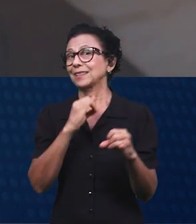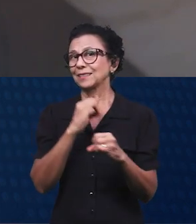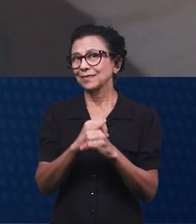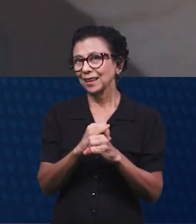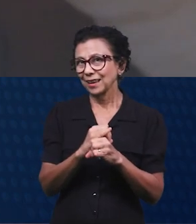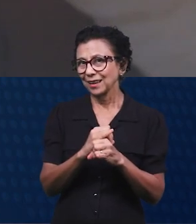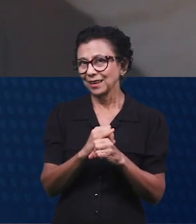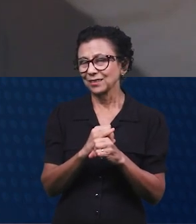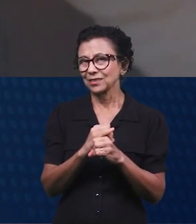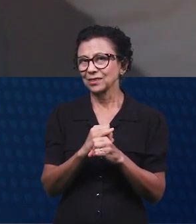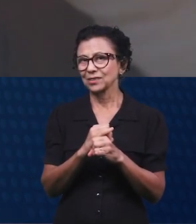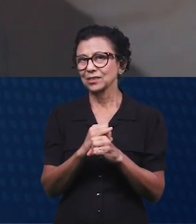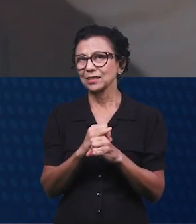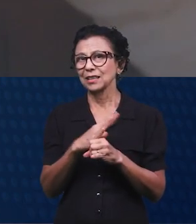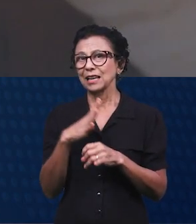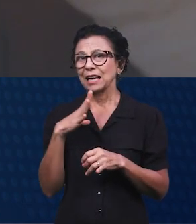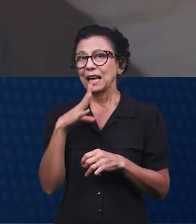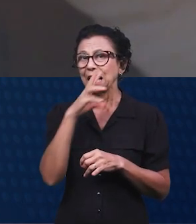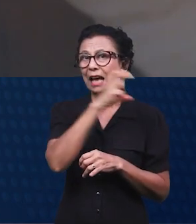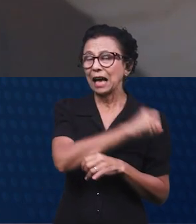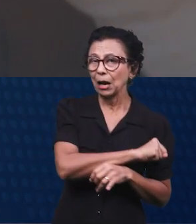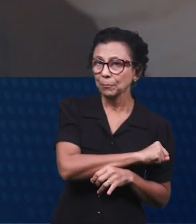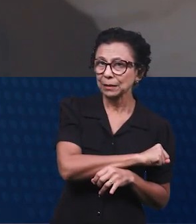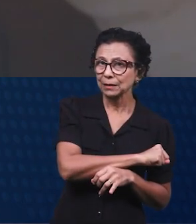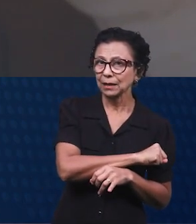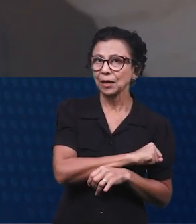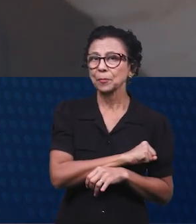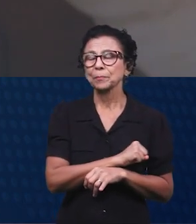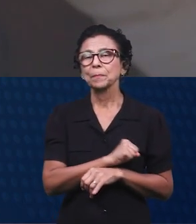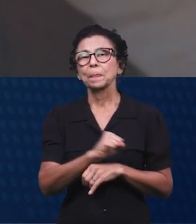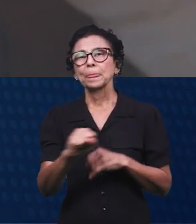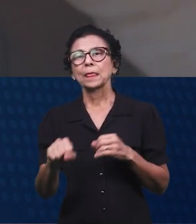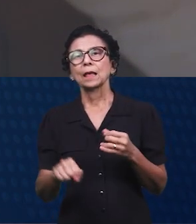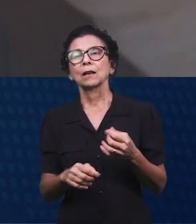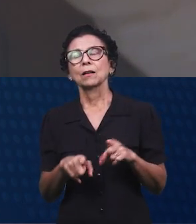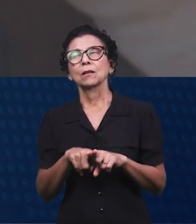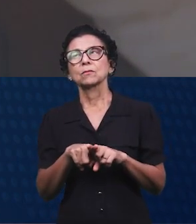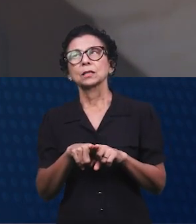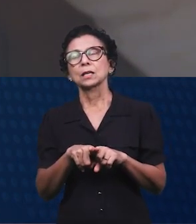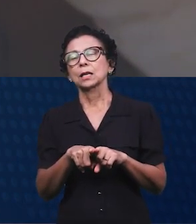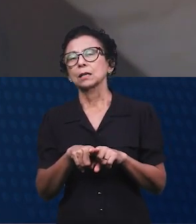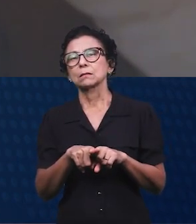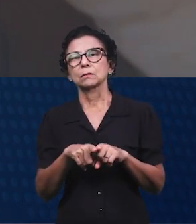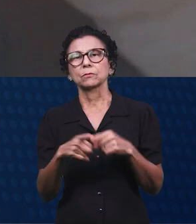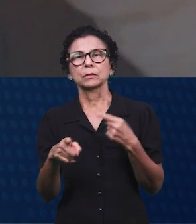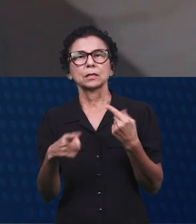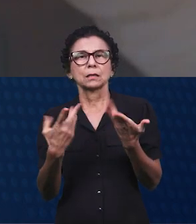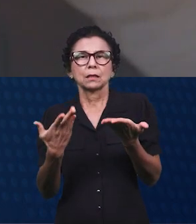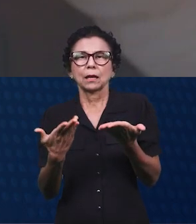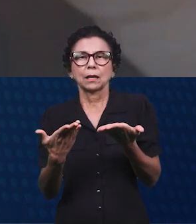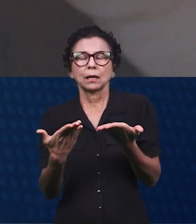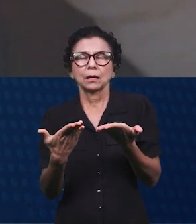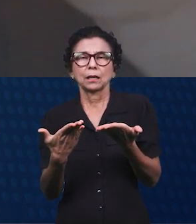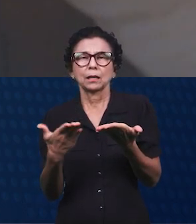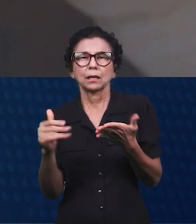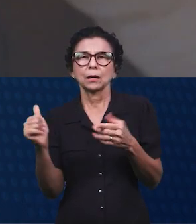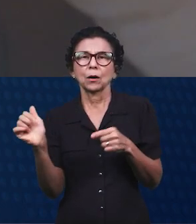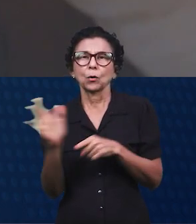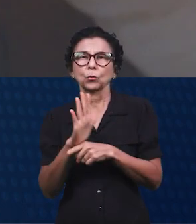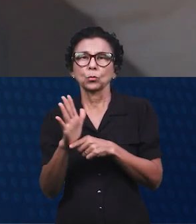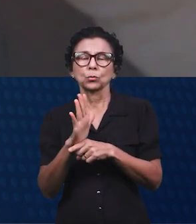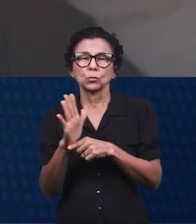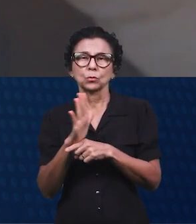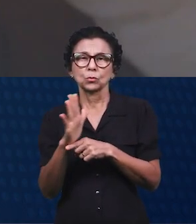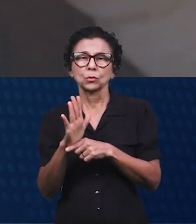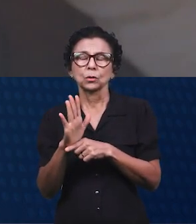uma internet um pouco mais rápida, porque, por exemplo, arquivos de videoaula costumam ser arquivos grandes para você assistir, e eventualmente,